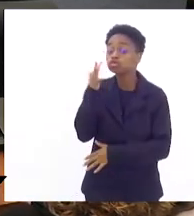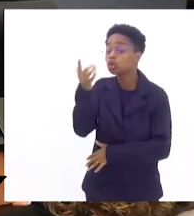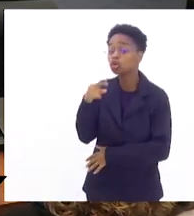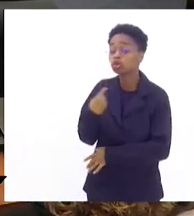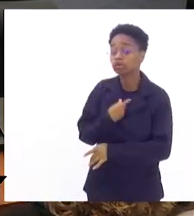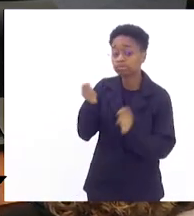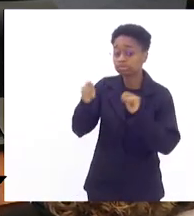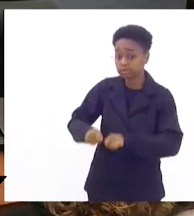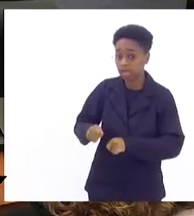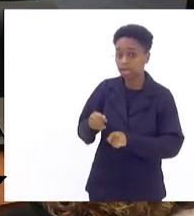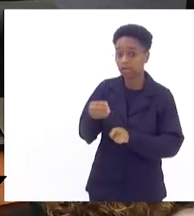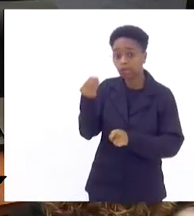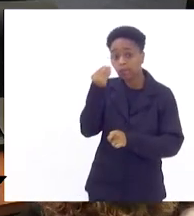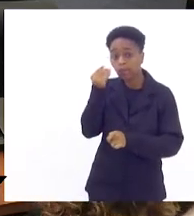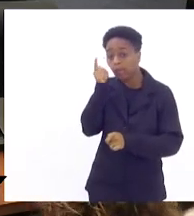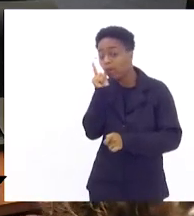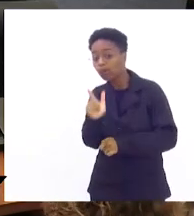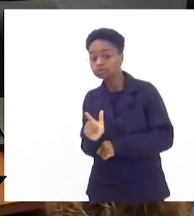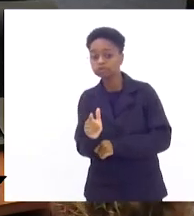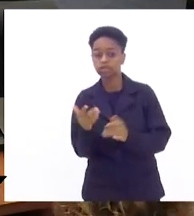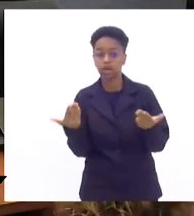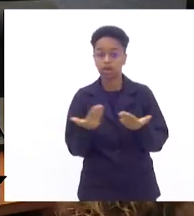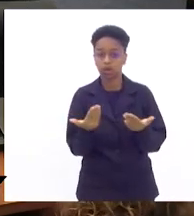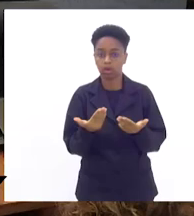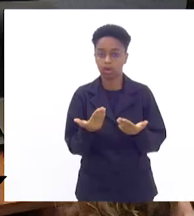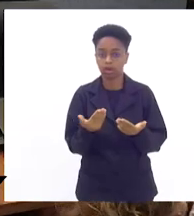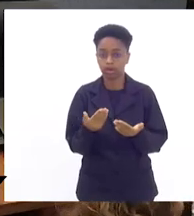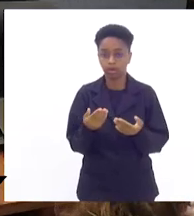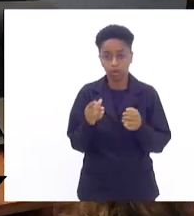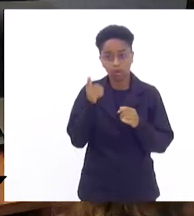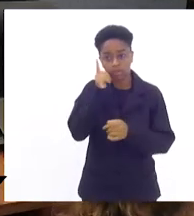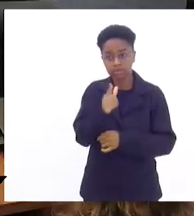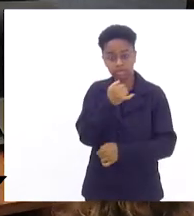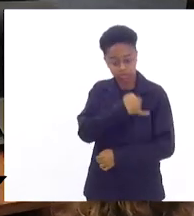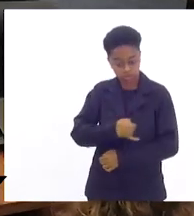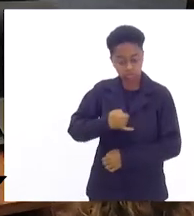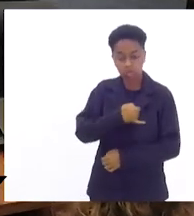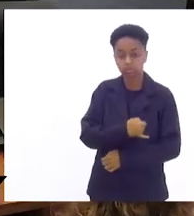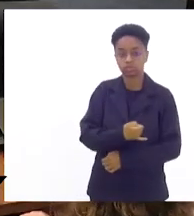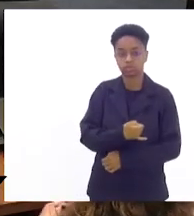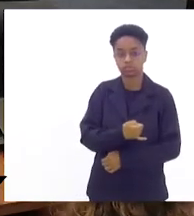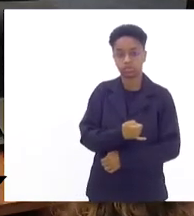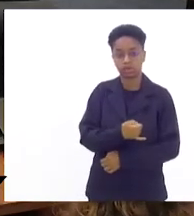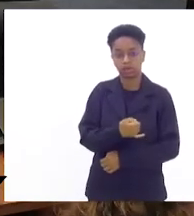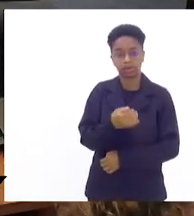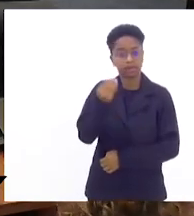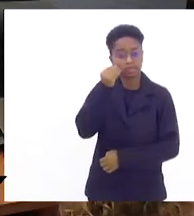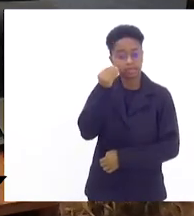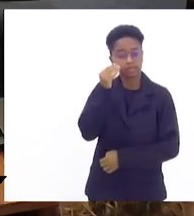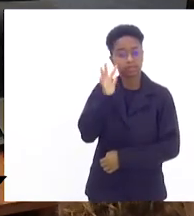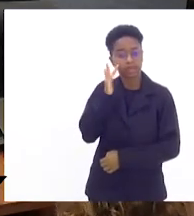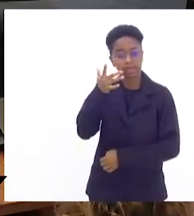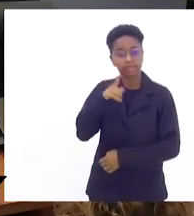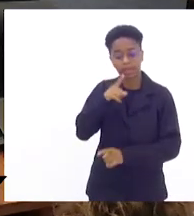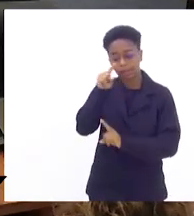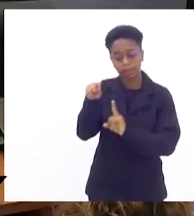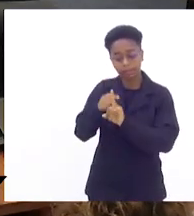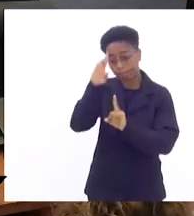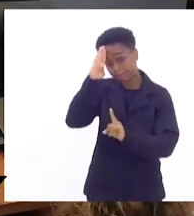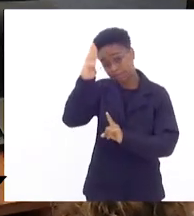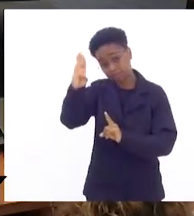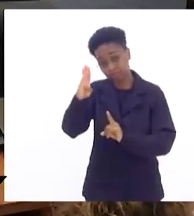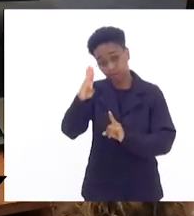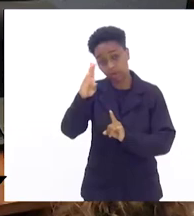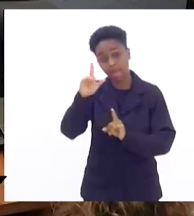gente pode dar e encaminhar para a gente colocar São João de Meriti, que tem o principal objetivo